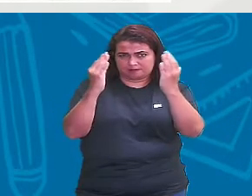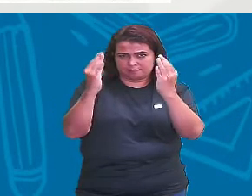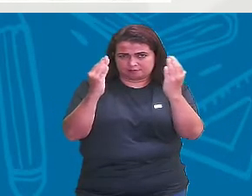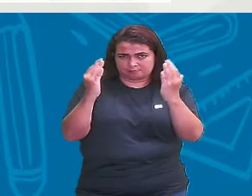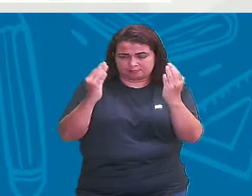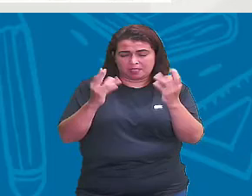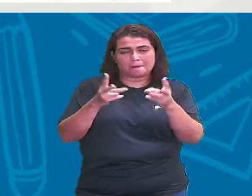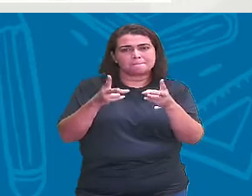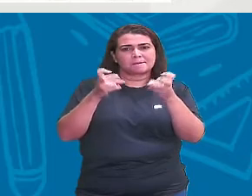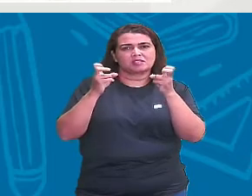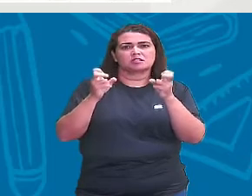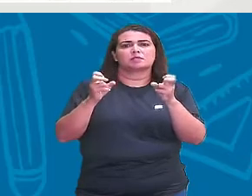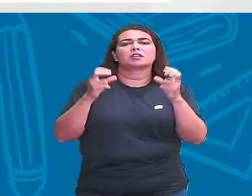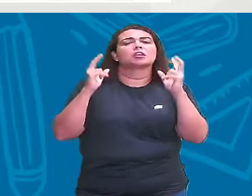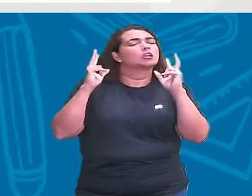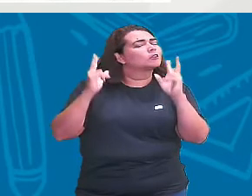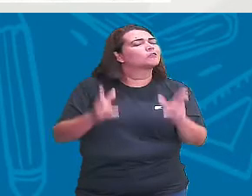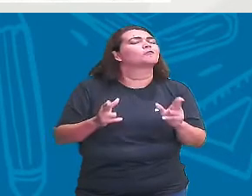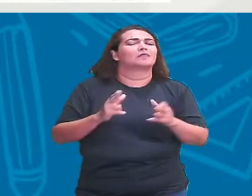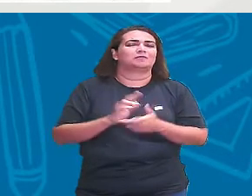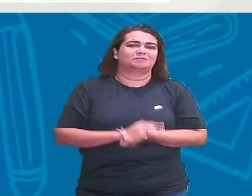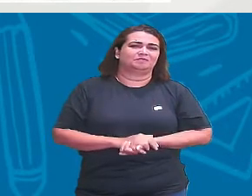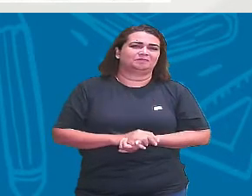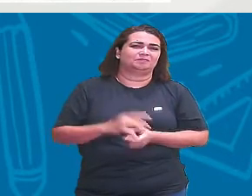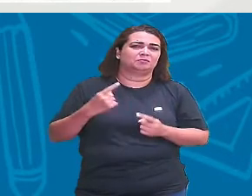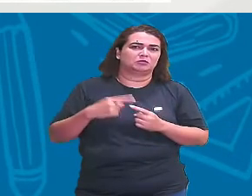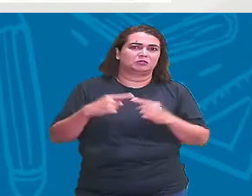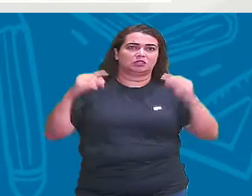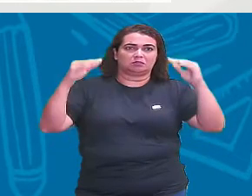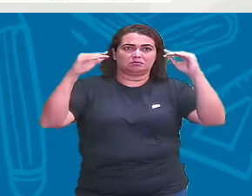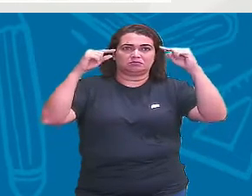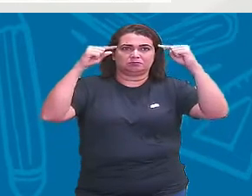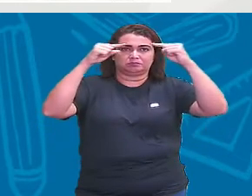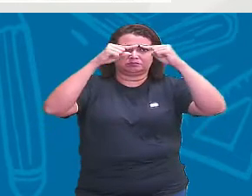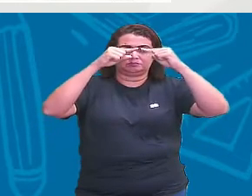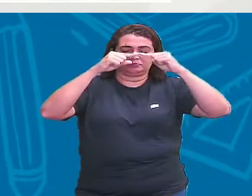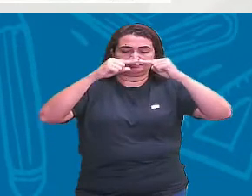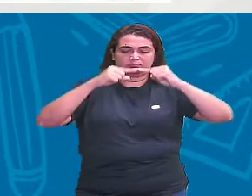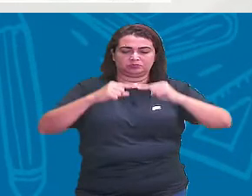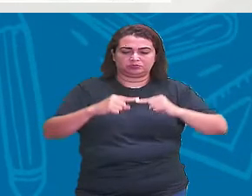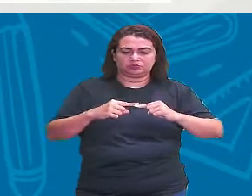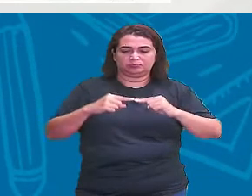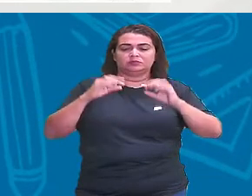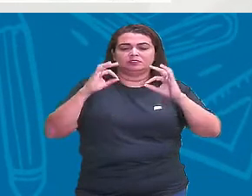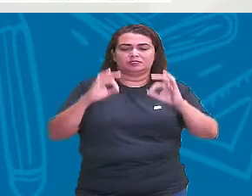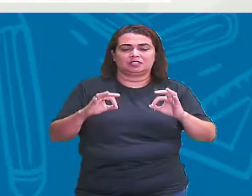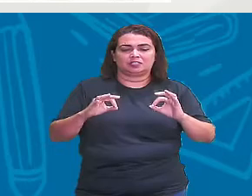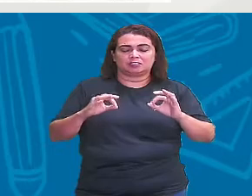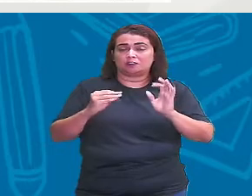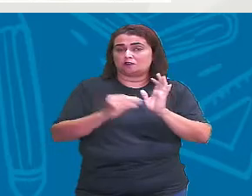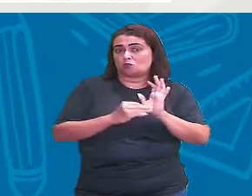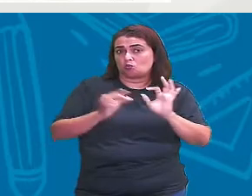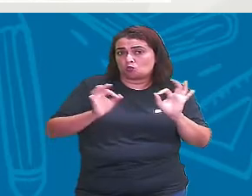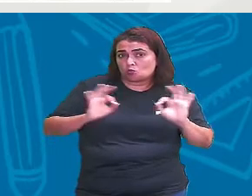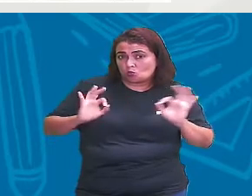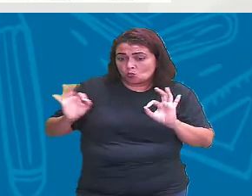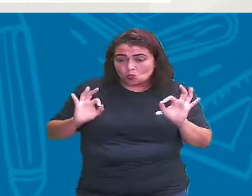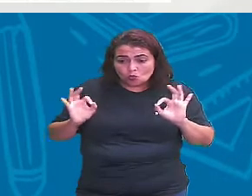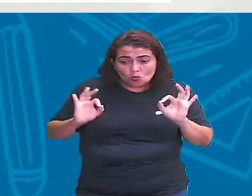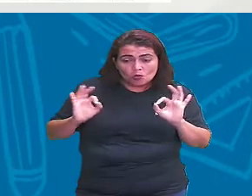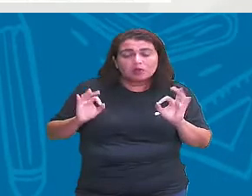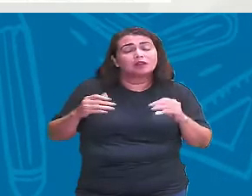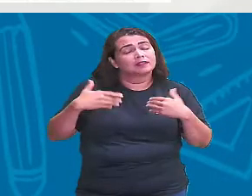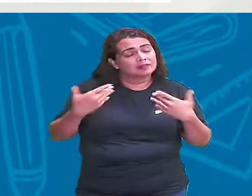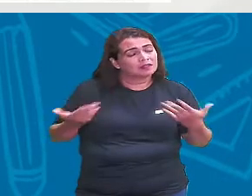já viu que eram iguais. Porque a gente ligou cada criança a um carrinho. E se não sobrou criança e nem sobrou carrinho,